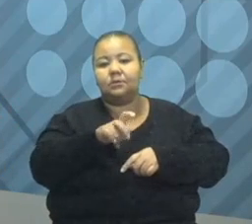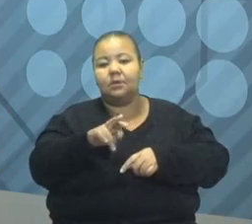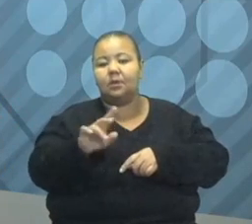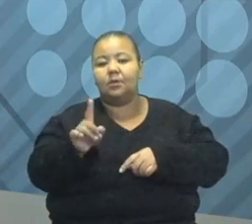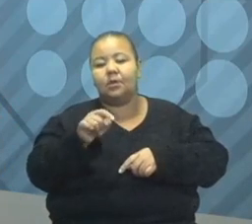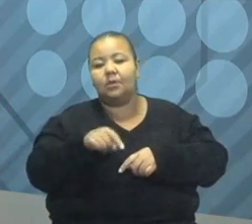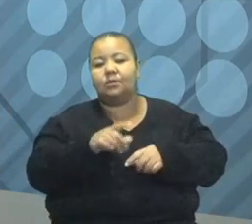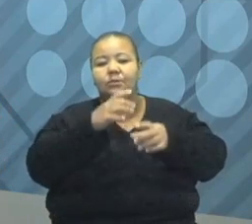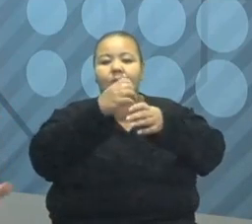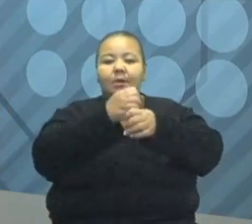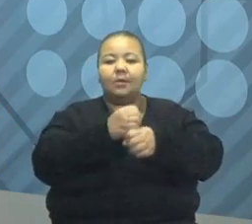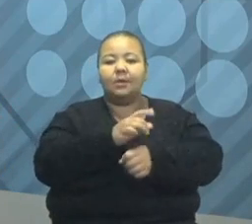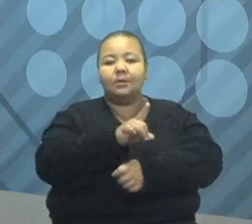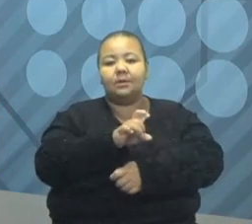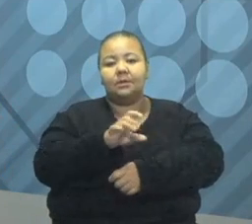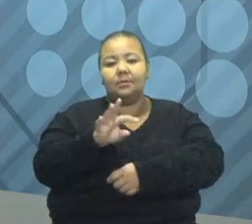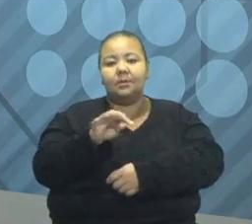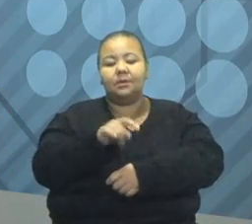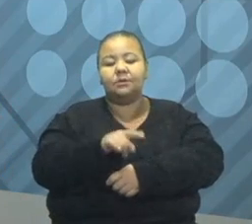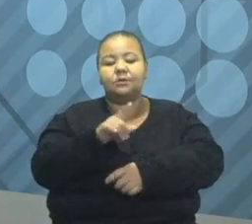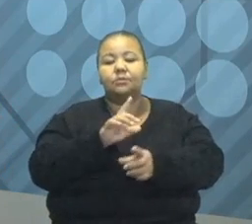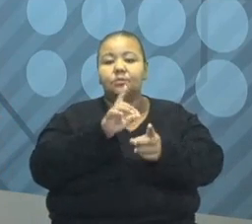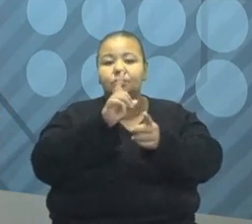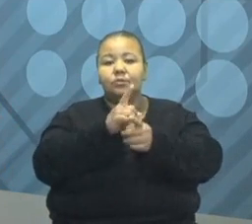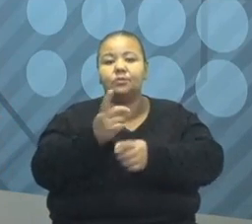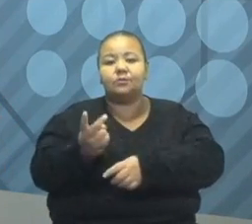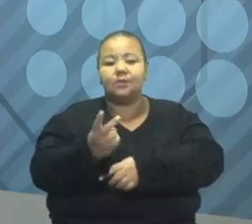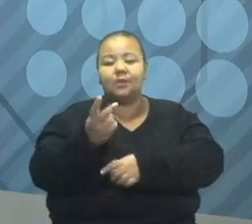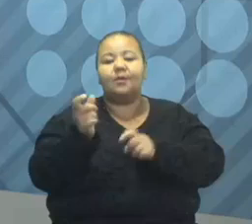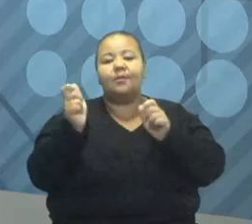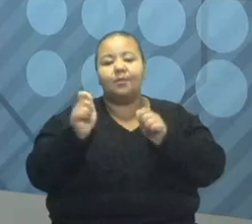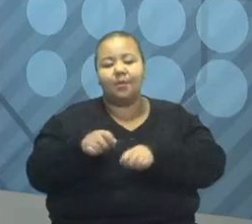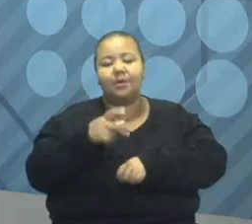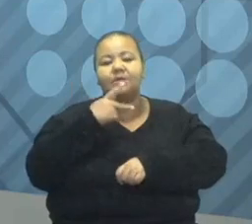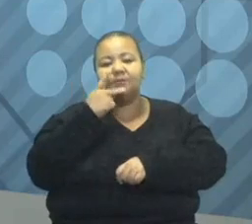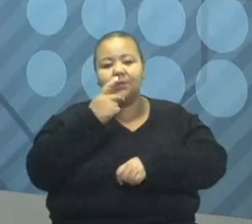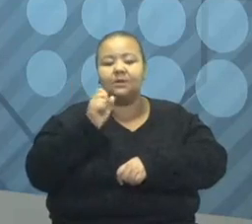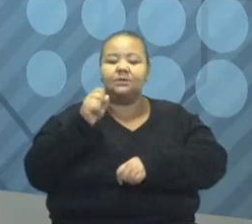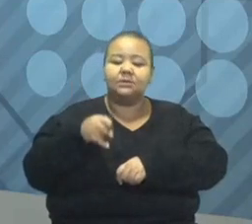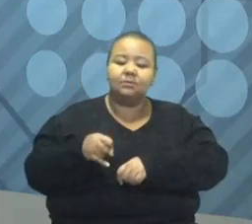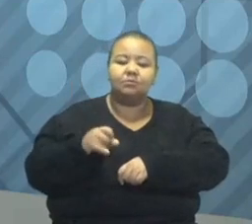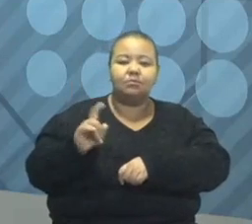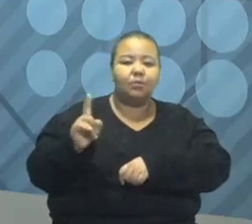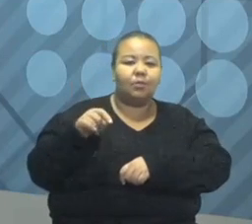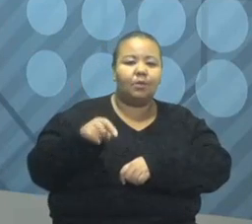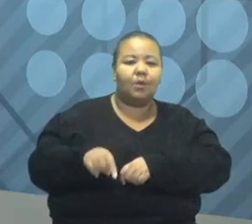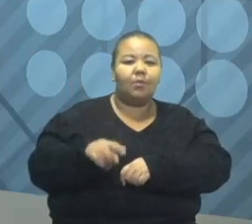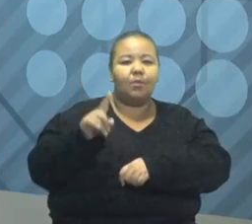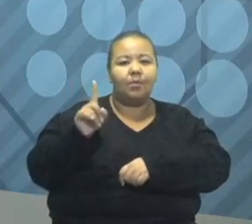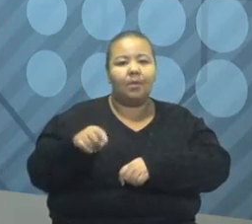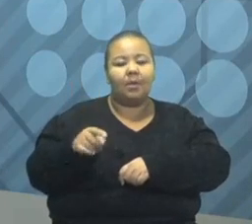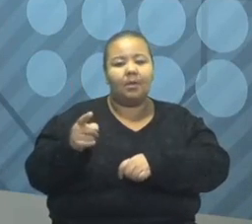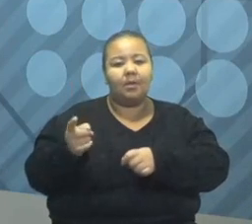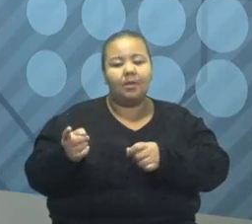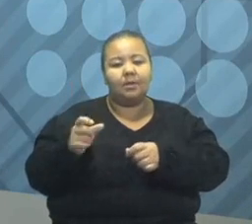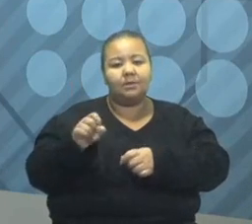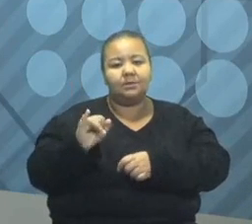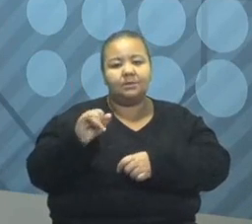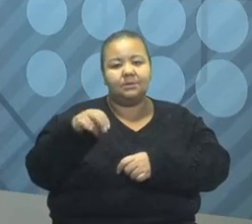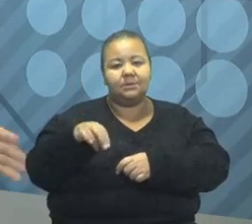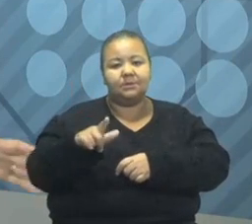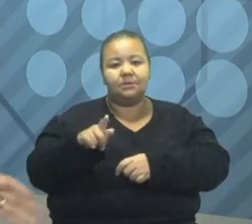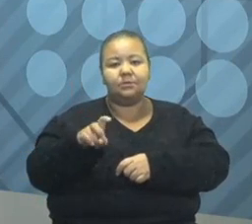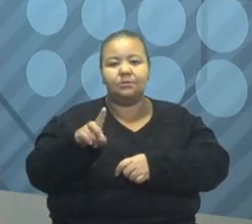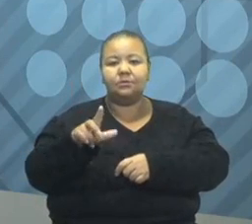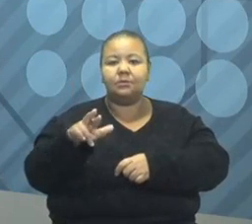calcular o determinante. Calculou o determinante, encontrou o valor, você pode afirmar se ela é ou não singular.